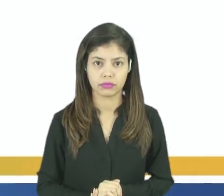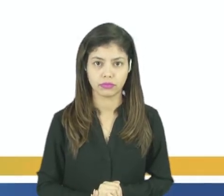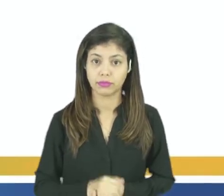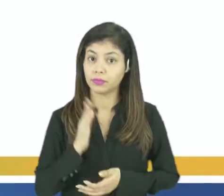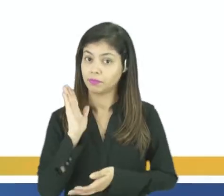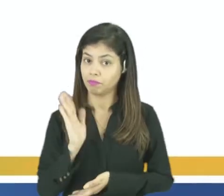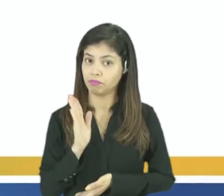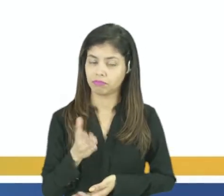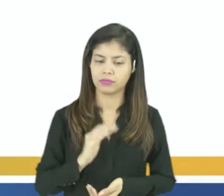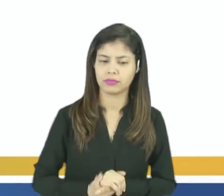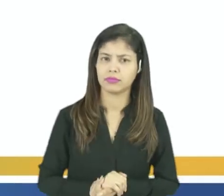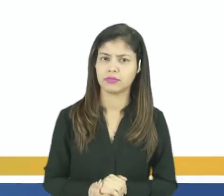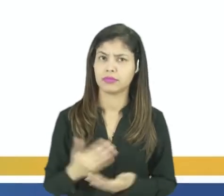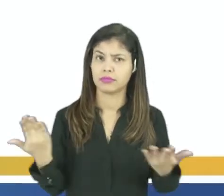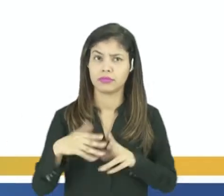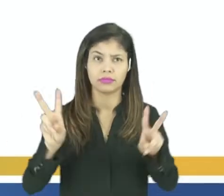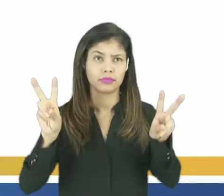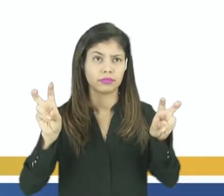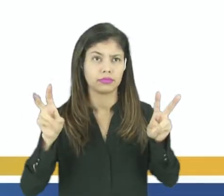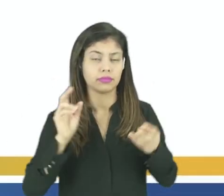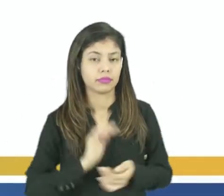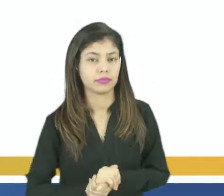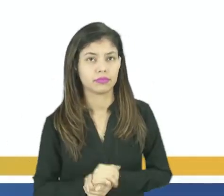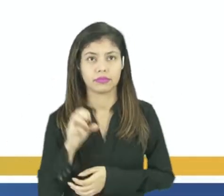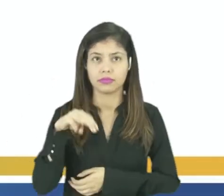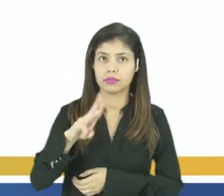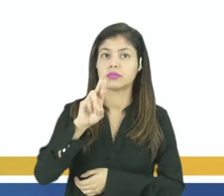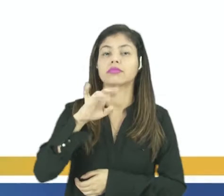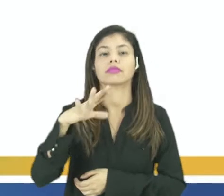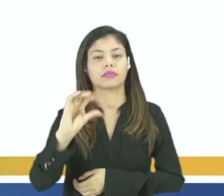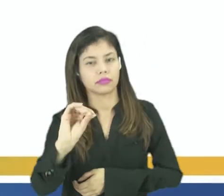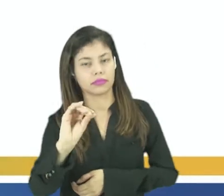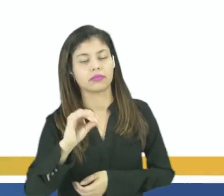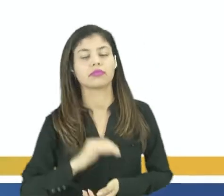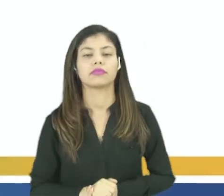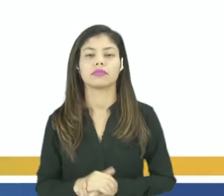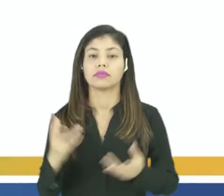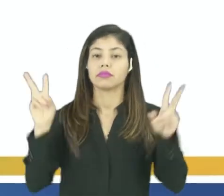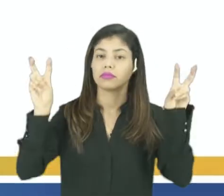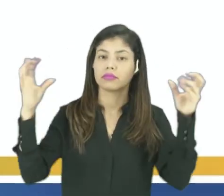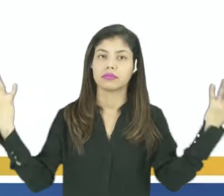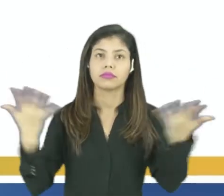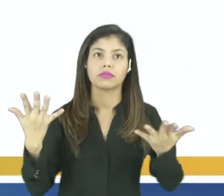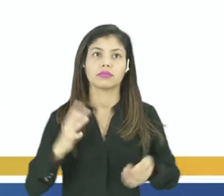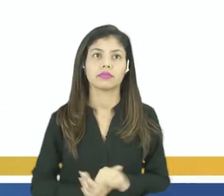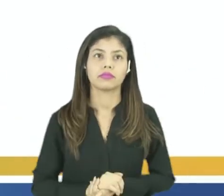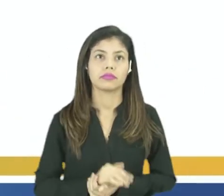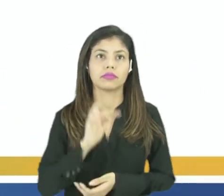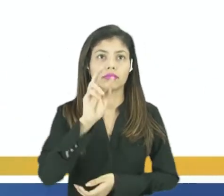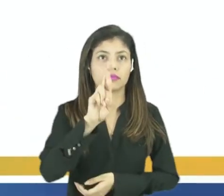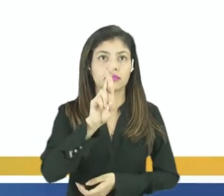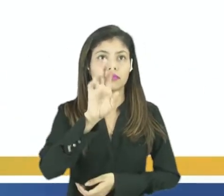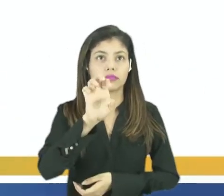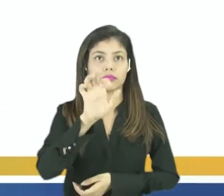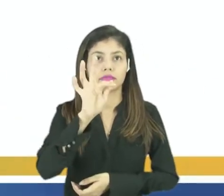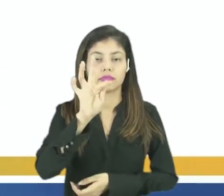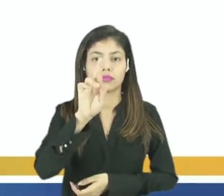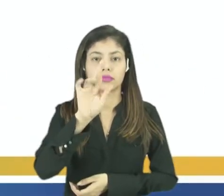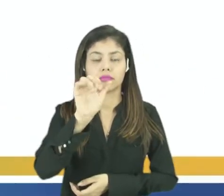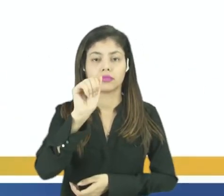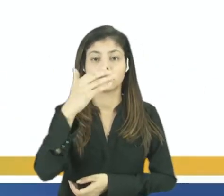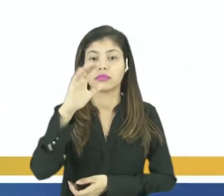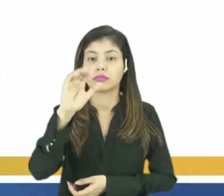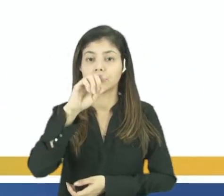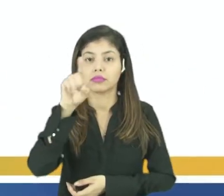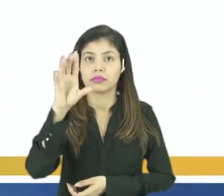já introduzir o tema. Meu nome é Márcio, eu sou professor de Física do Estado. O tema da aula de hoje é a refração. A refração,